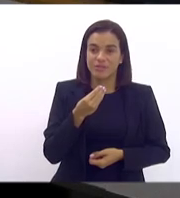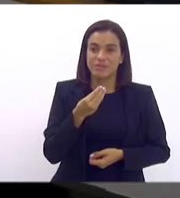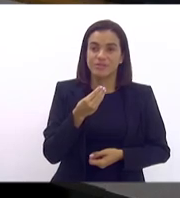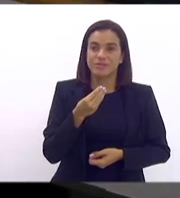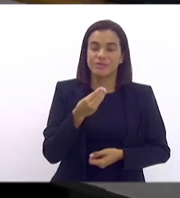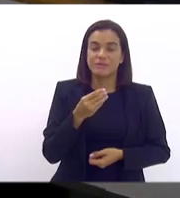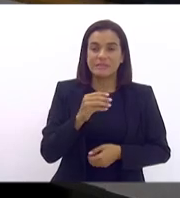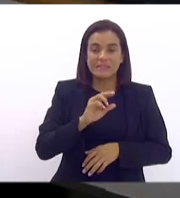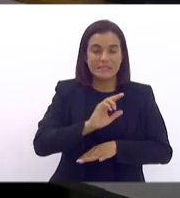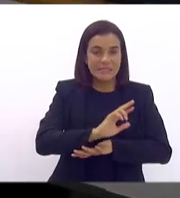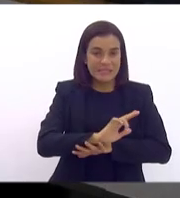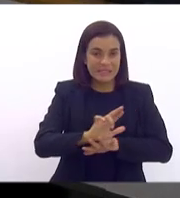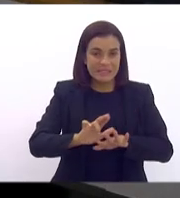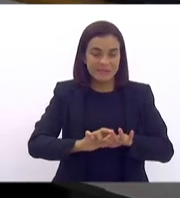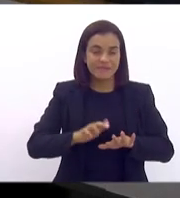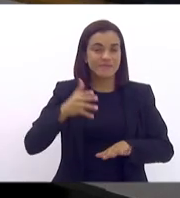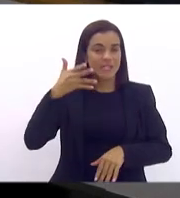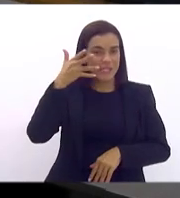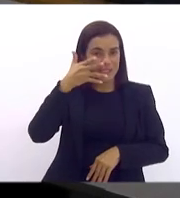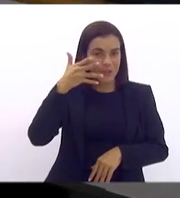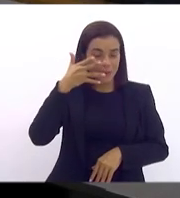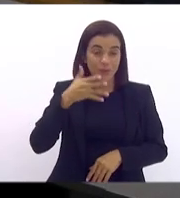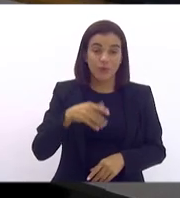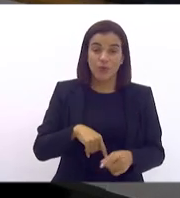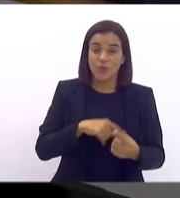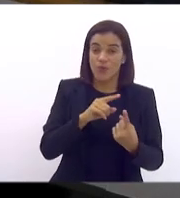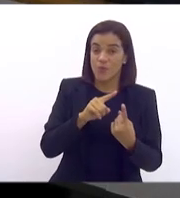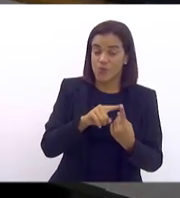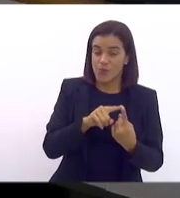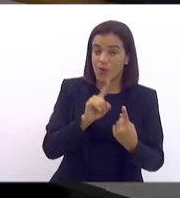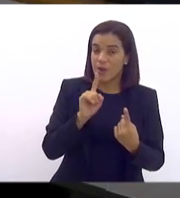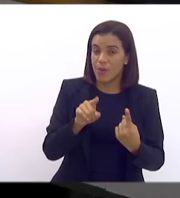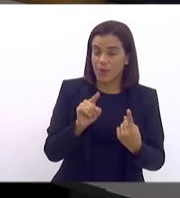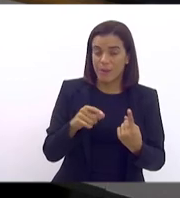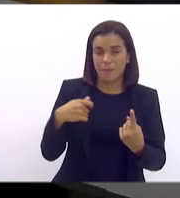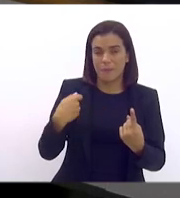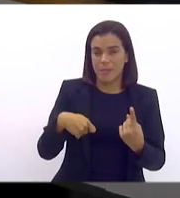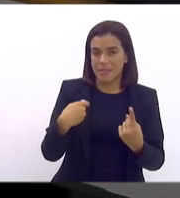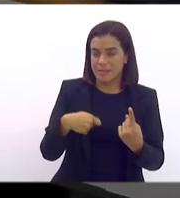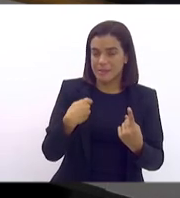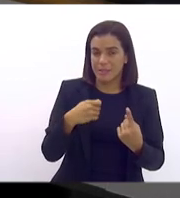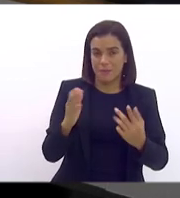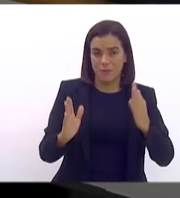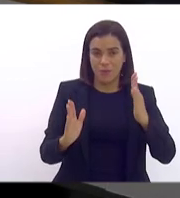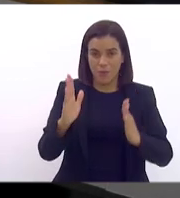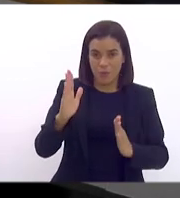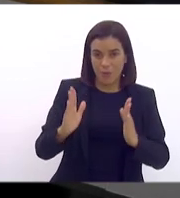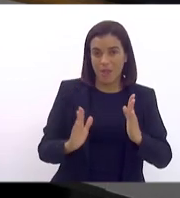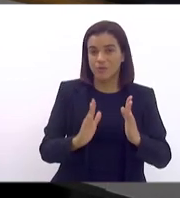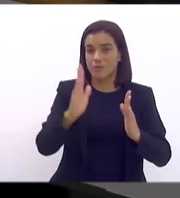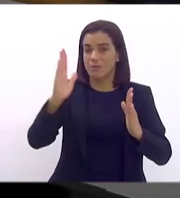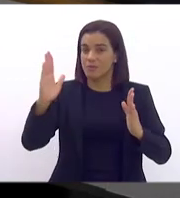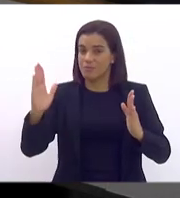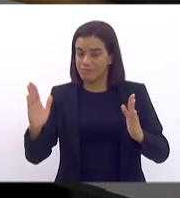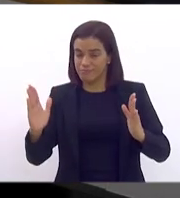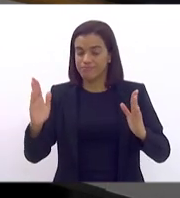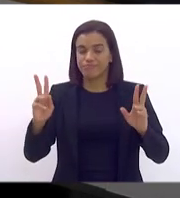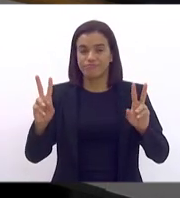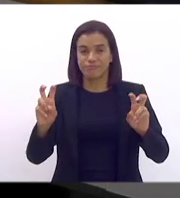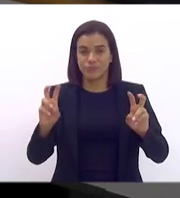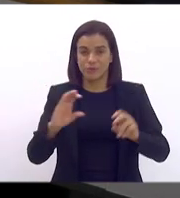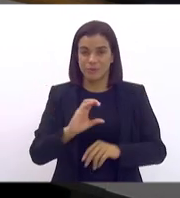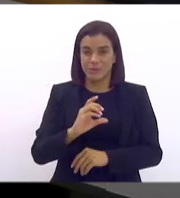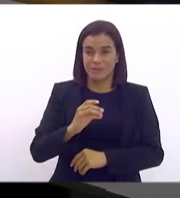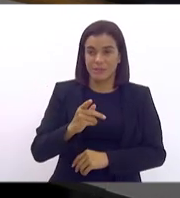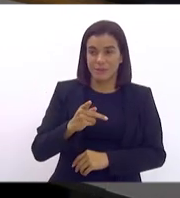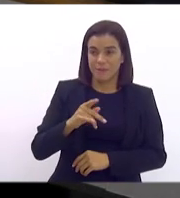de diferentes argumentos. Um deles é: precisamos ter um prazo maior com relação a esta CPI.